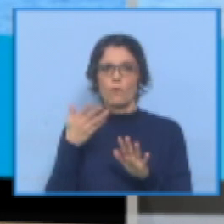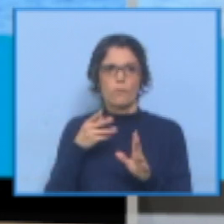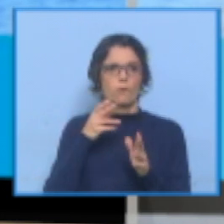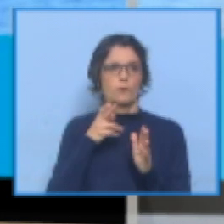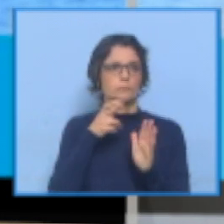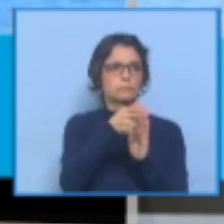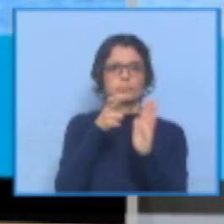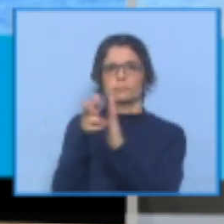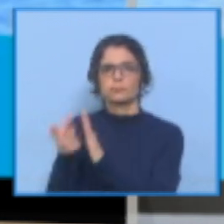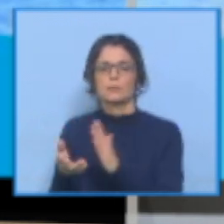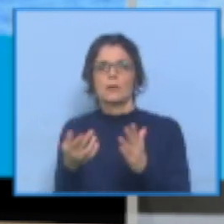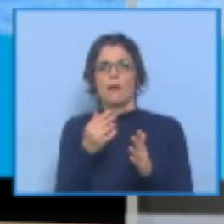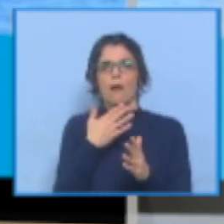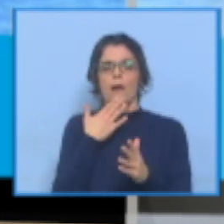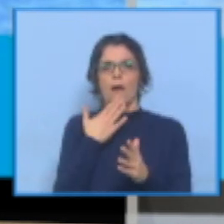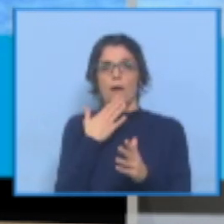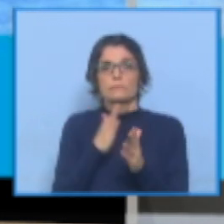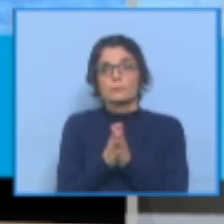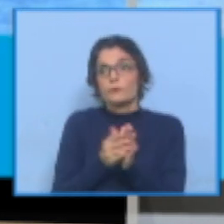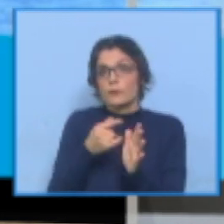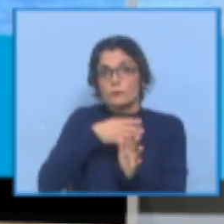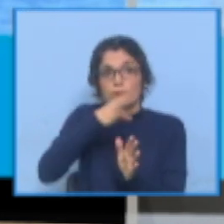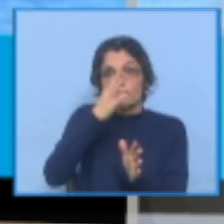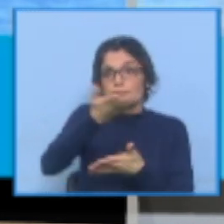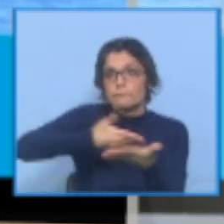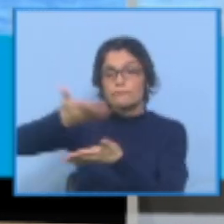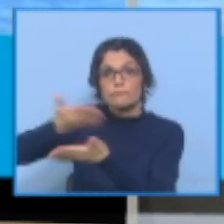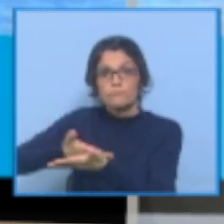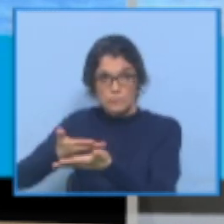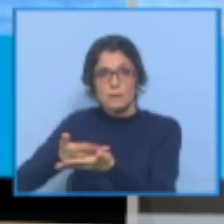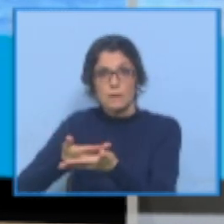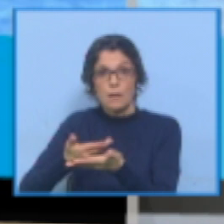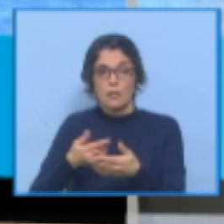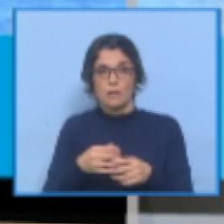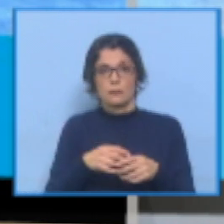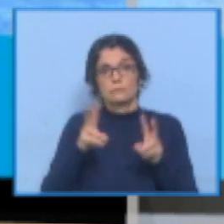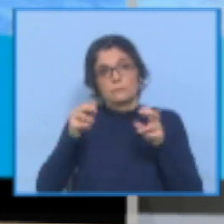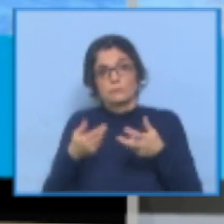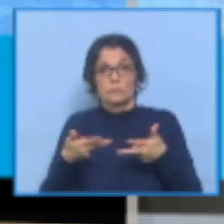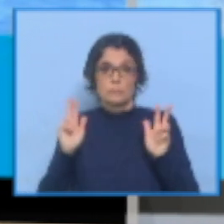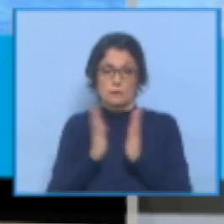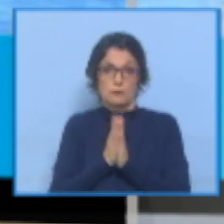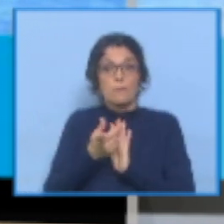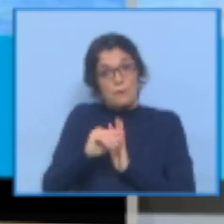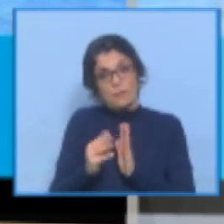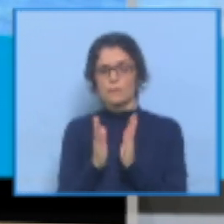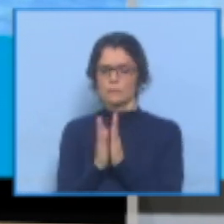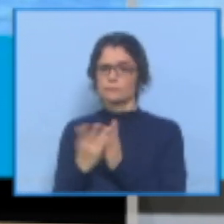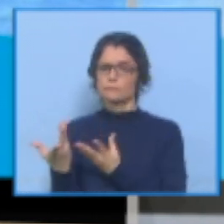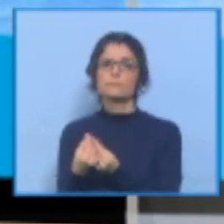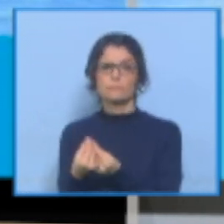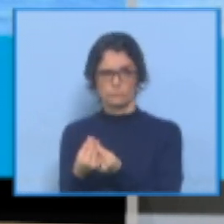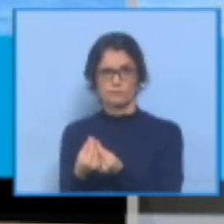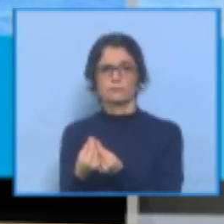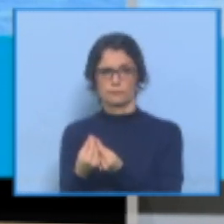facto, uma comunidade mais disponível para estar a ouvir este tema sobre a liberdade religiosa, também fazendo esta oração, um momento de oração pelos cristãos perseguidos